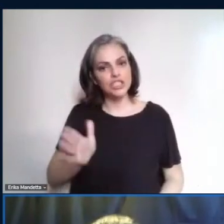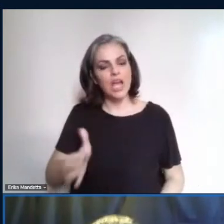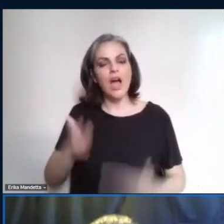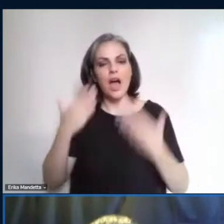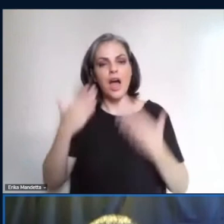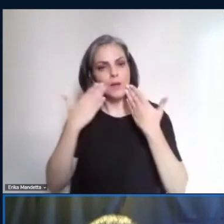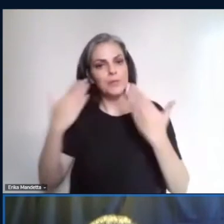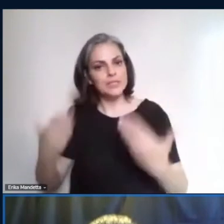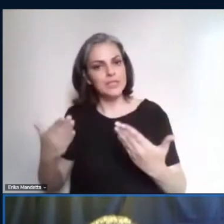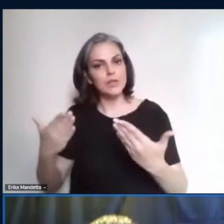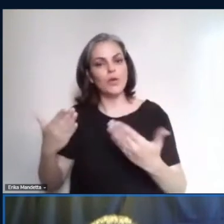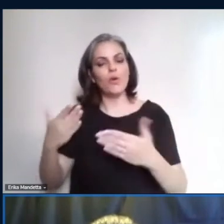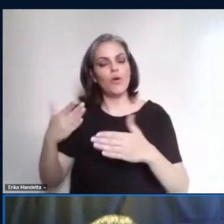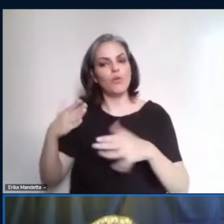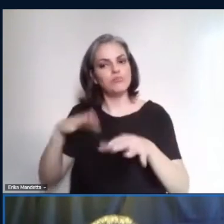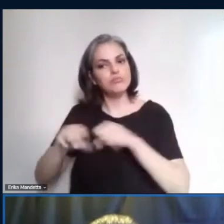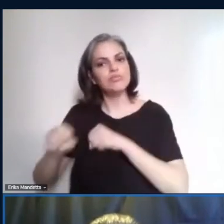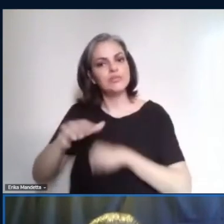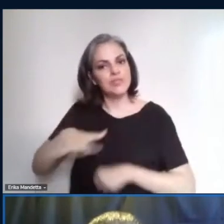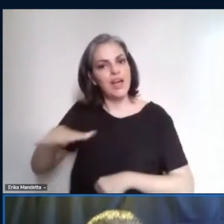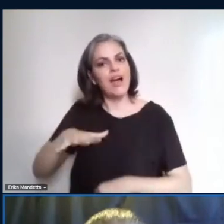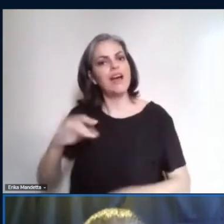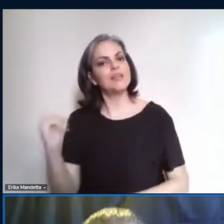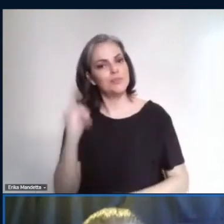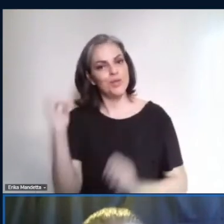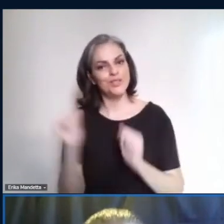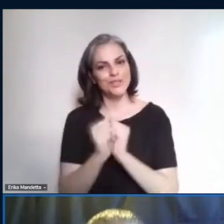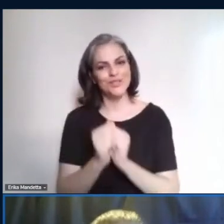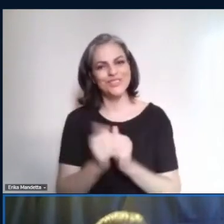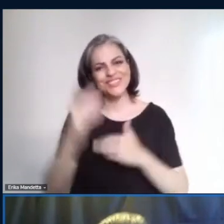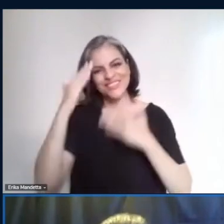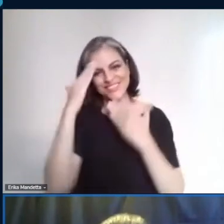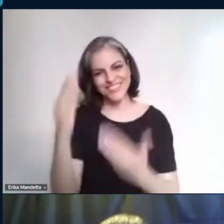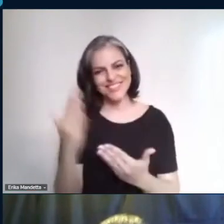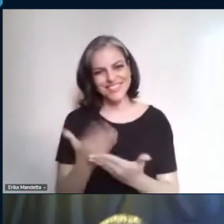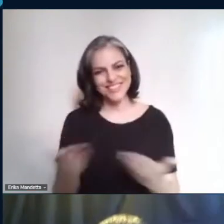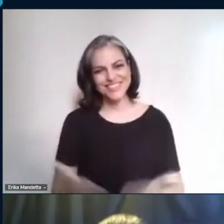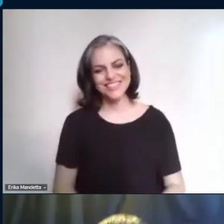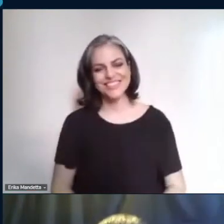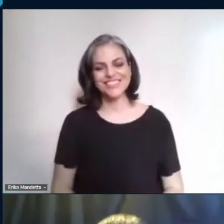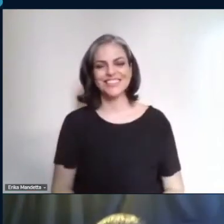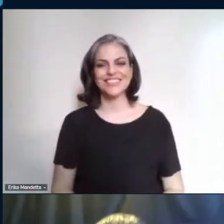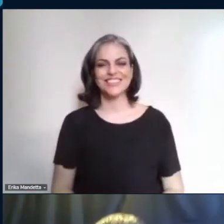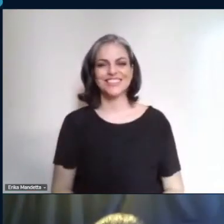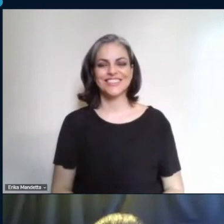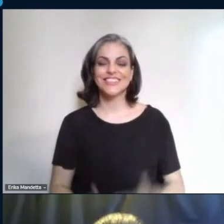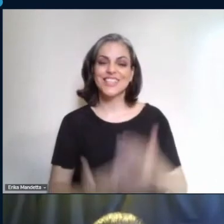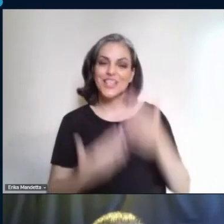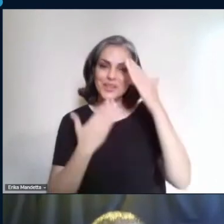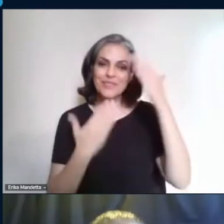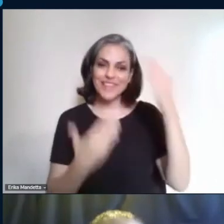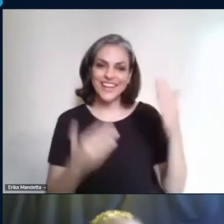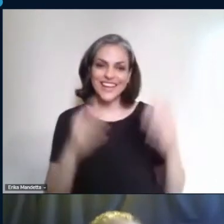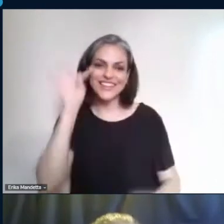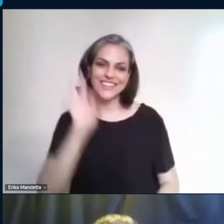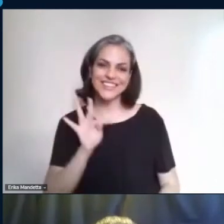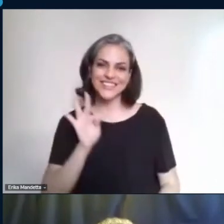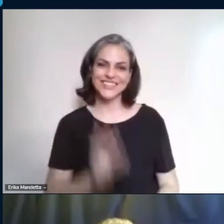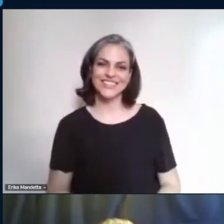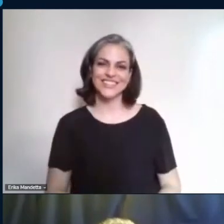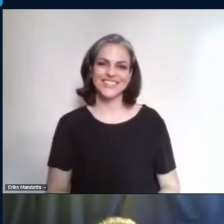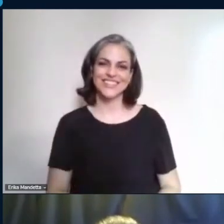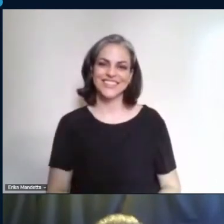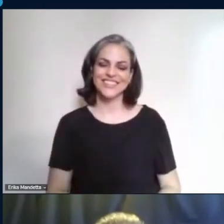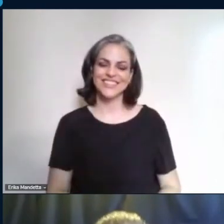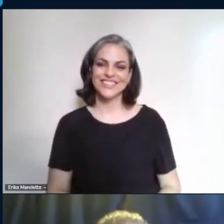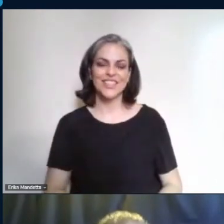acho que vale a pena. Tá bom? Obrigada, obrigada. obrigada, Toshi. Acho que também